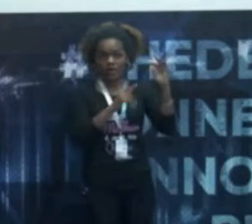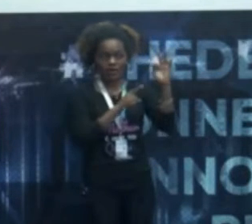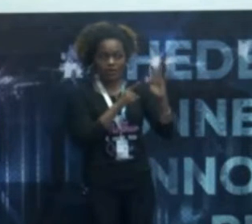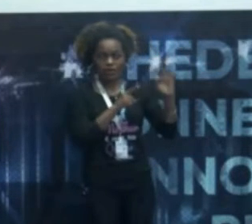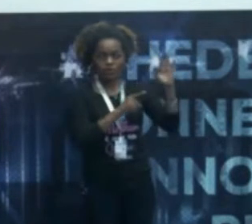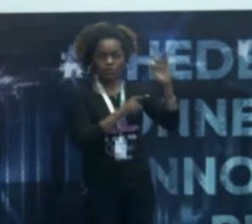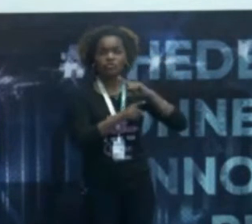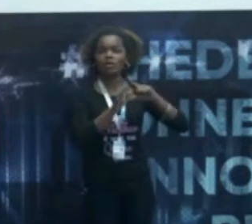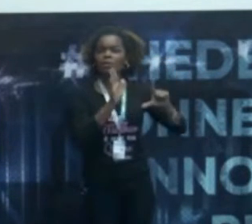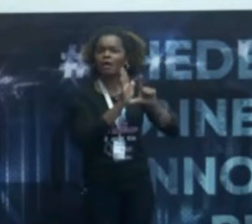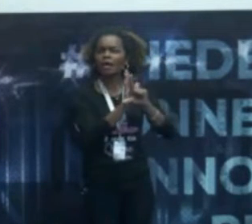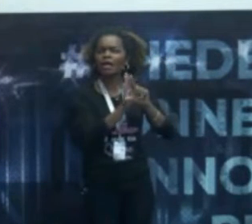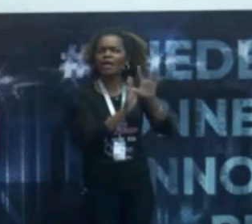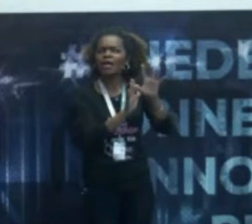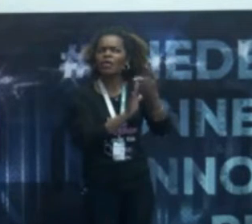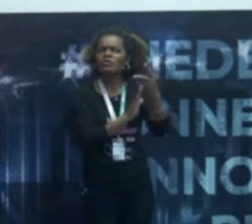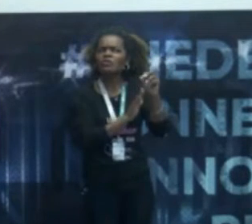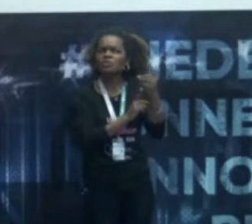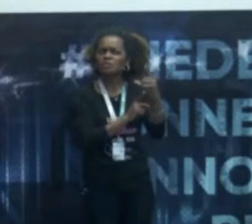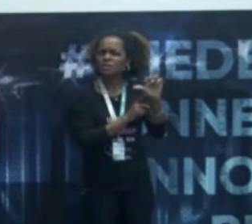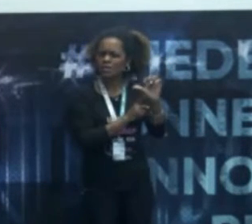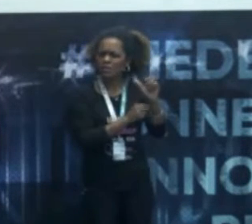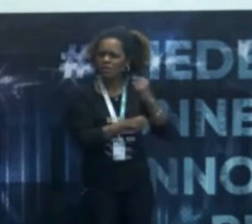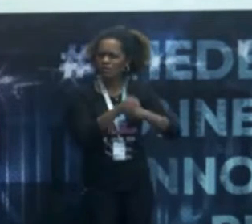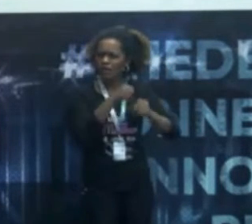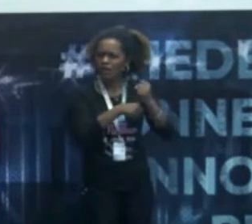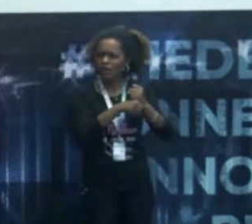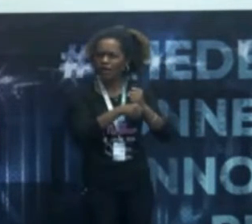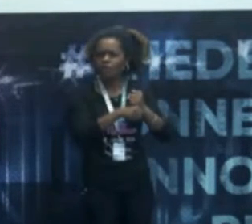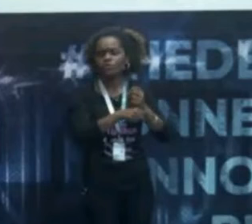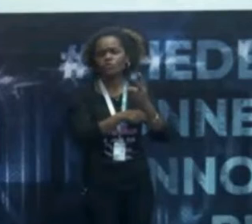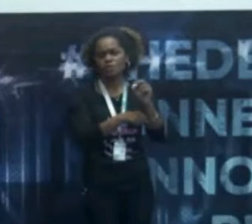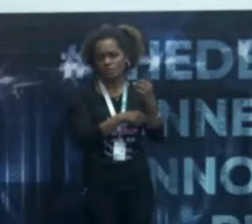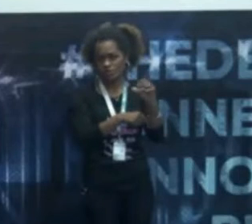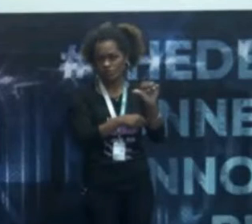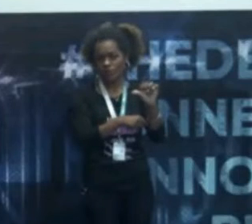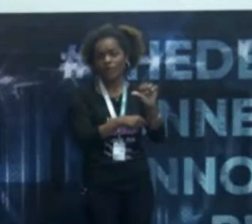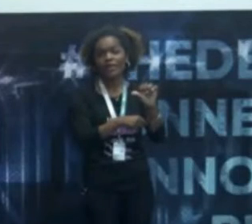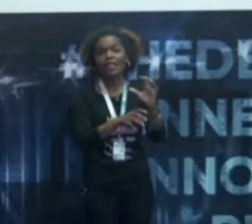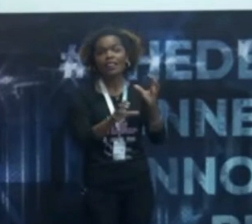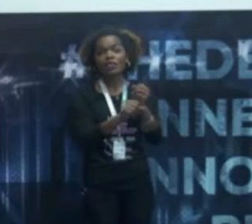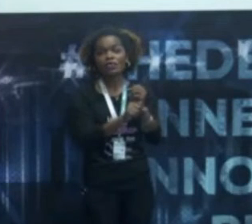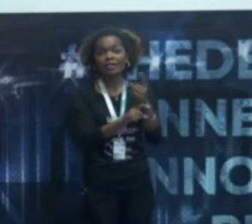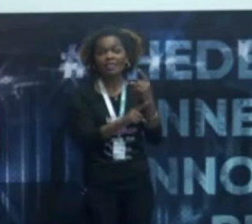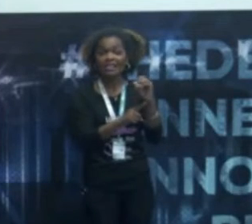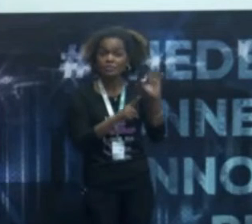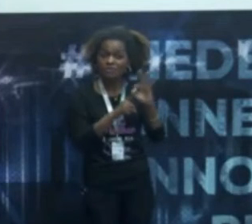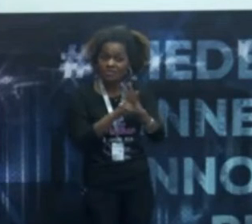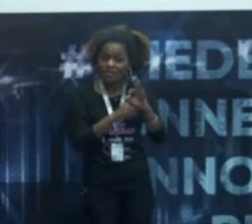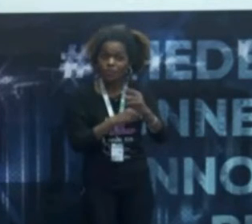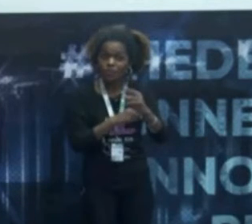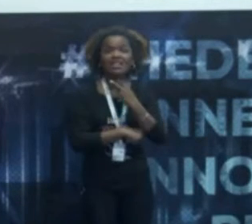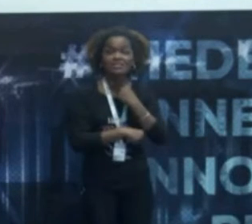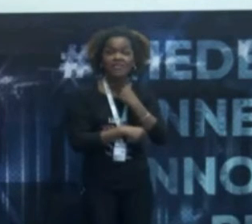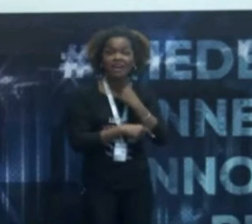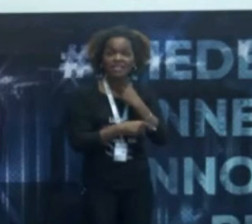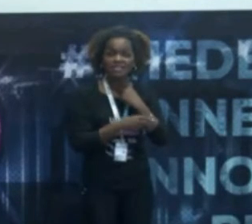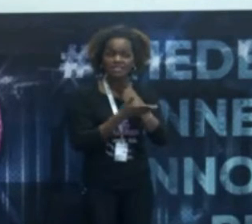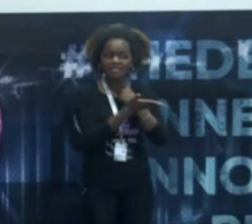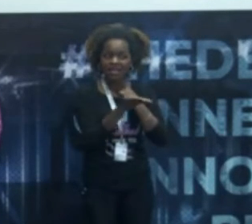em 2019, onde 10% das vagas dentro das universidades públicas deveriam